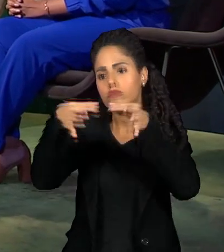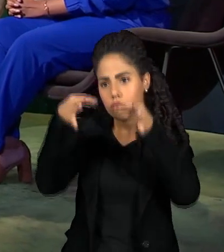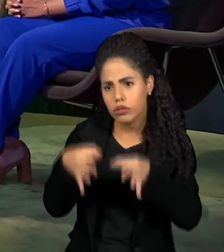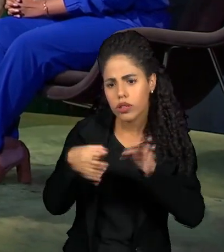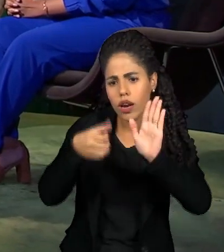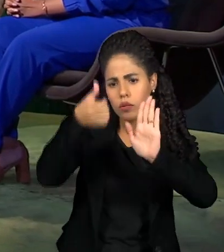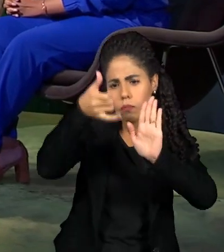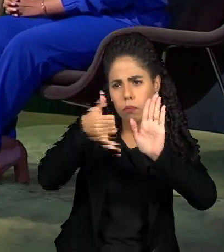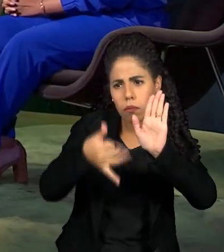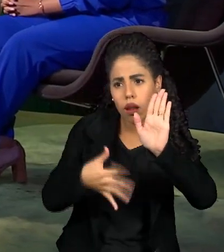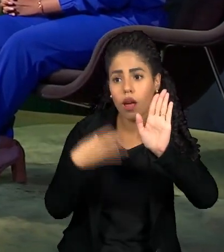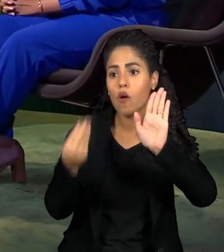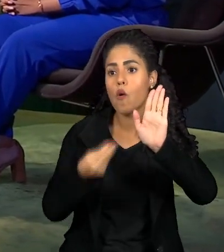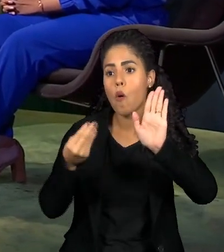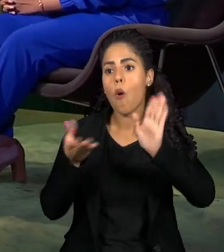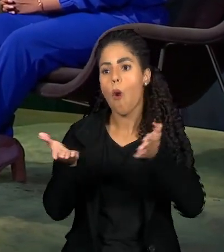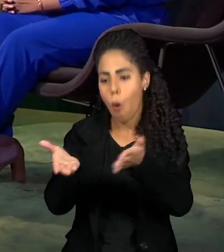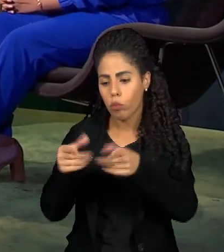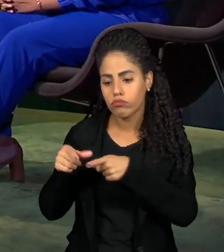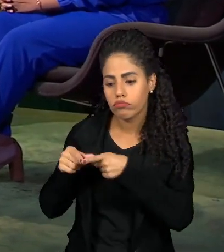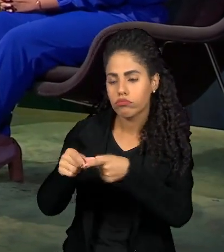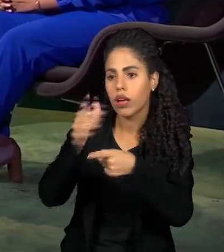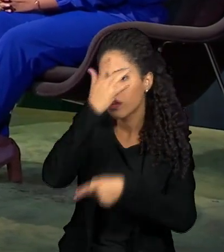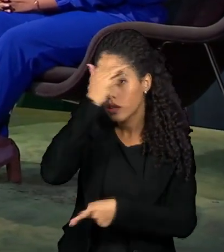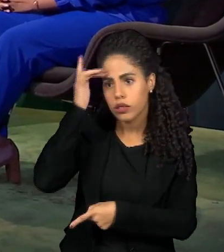né, para trazer para a comunidade negra